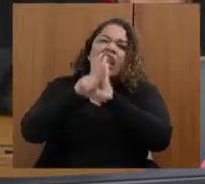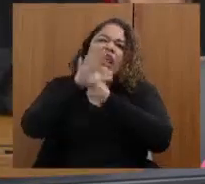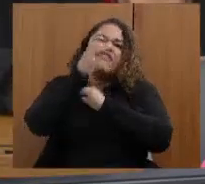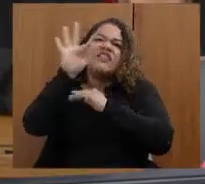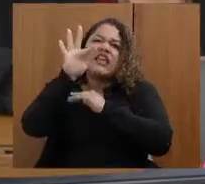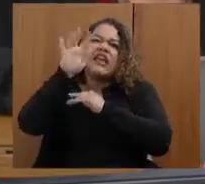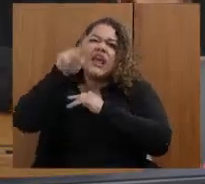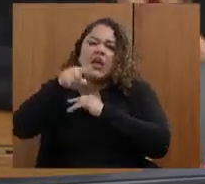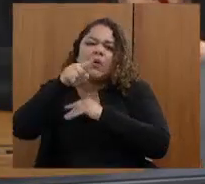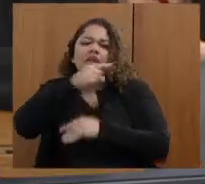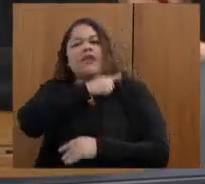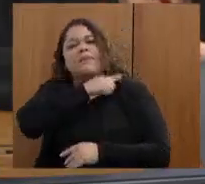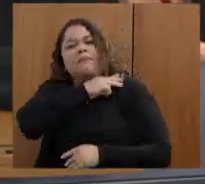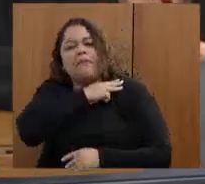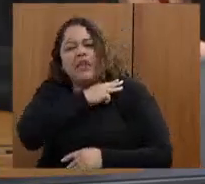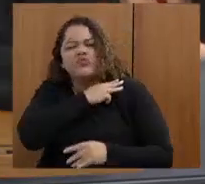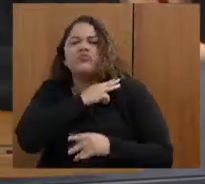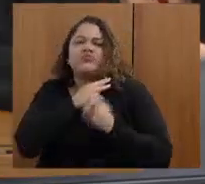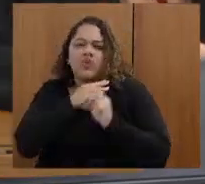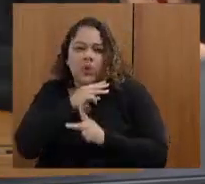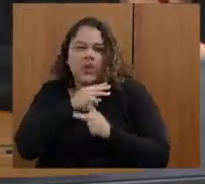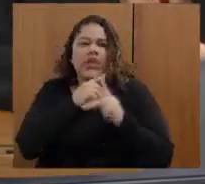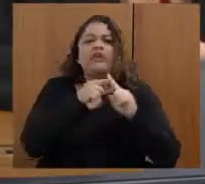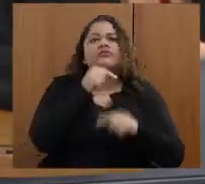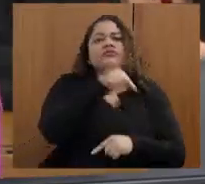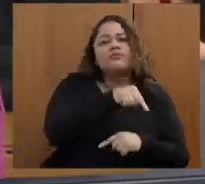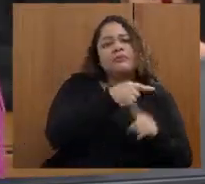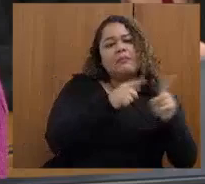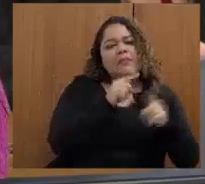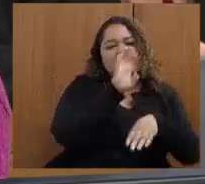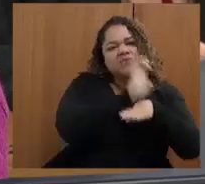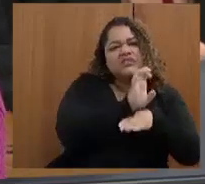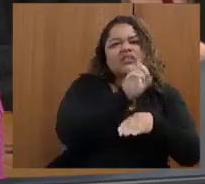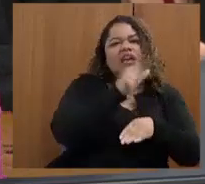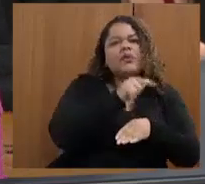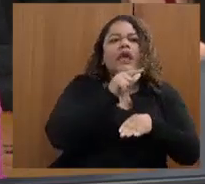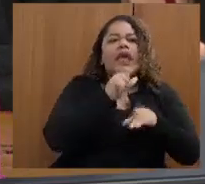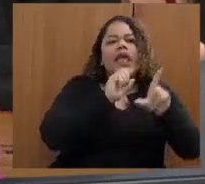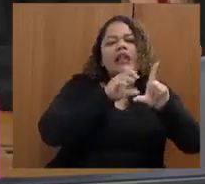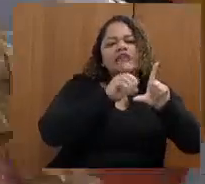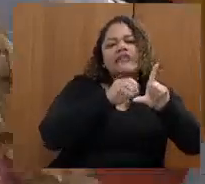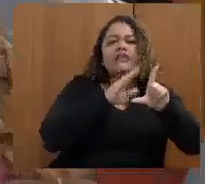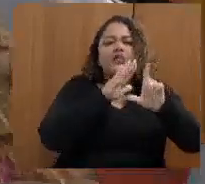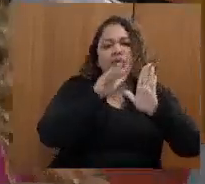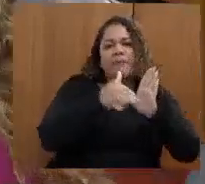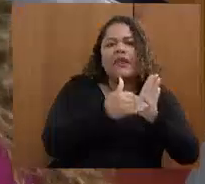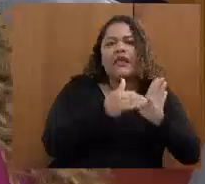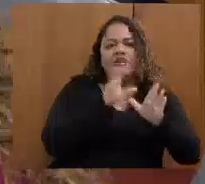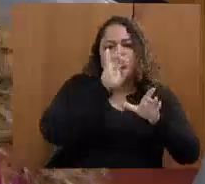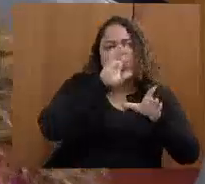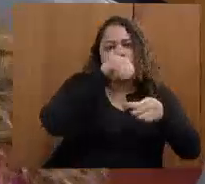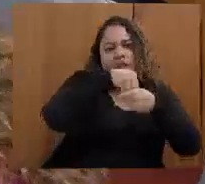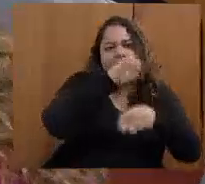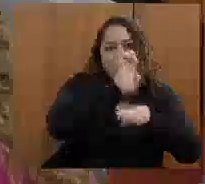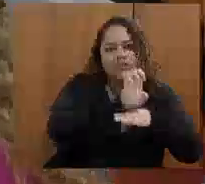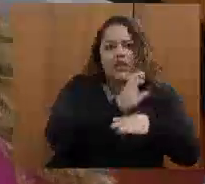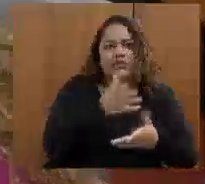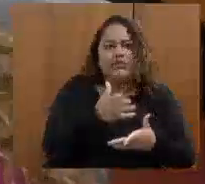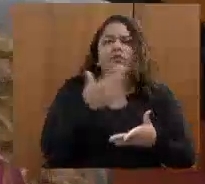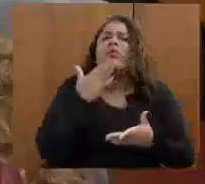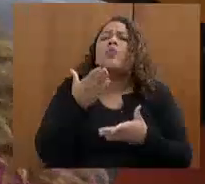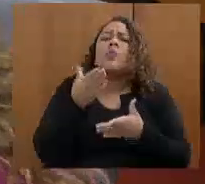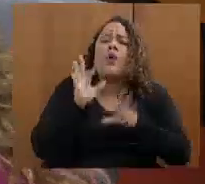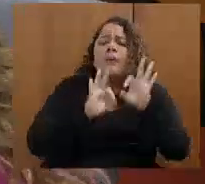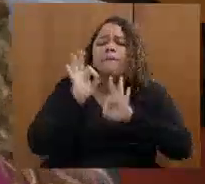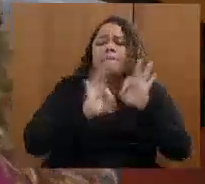ignora é licenciatura plena no estado no estado e Qual é o plano do governo porque eu não vou nem discutir a questão financeira eu